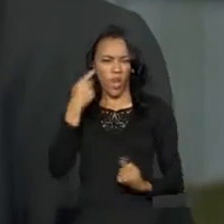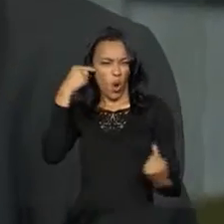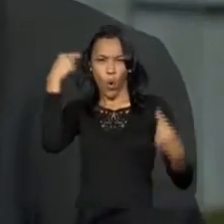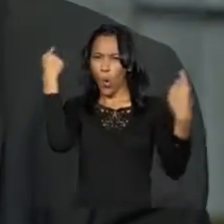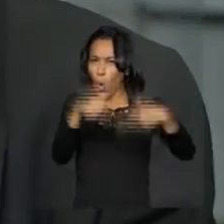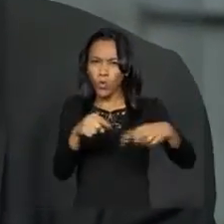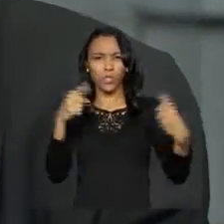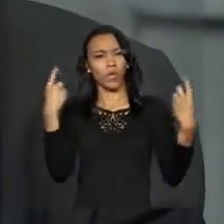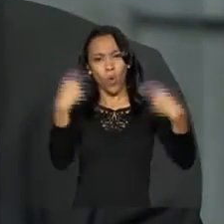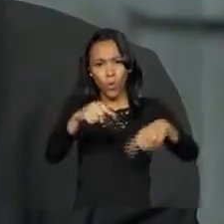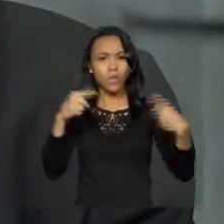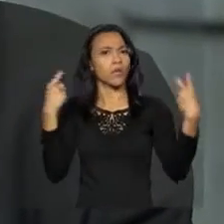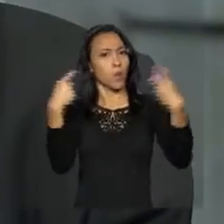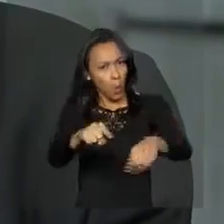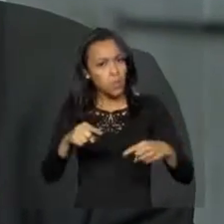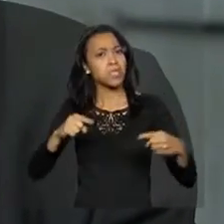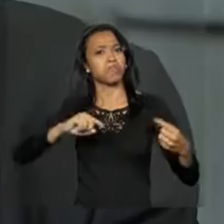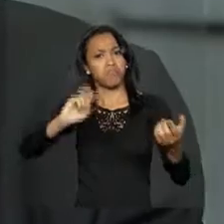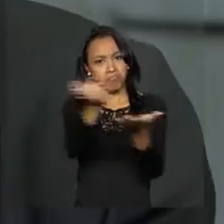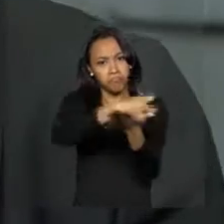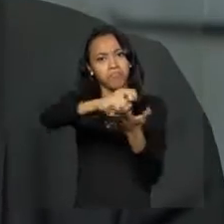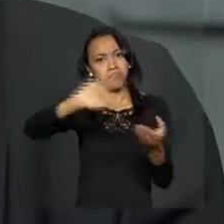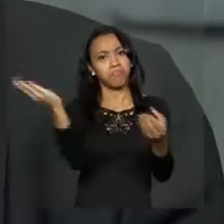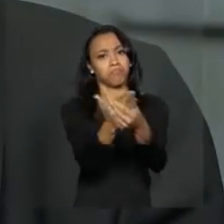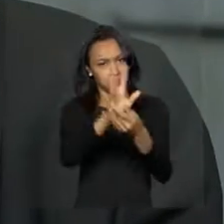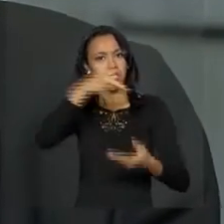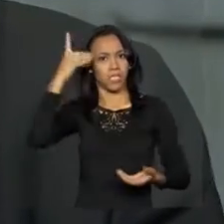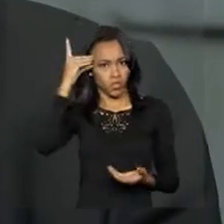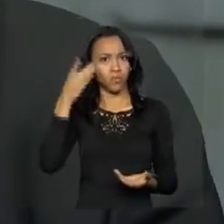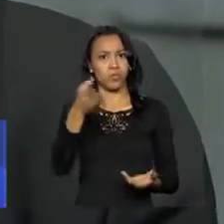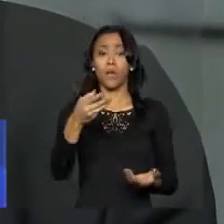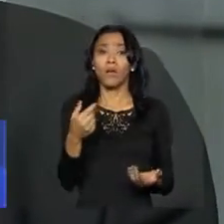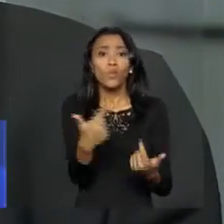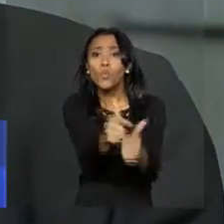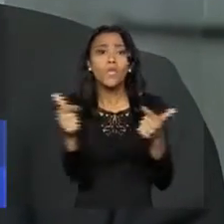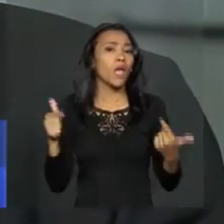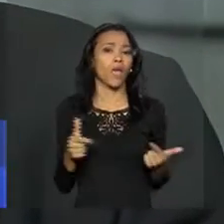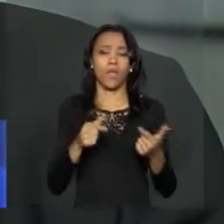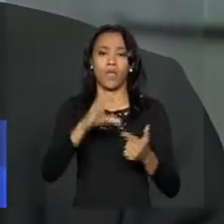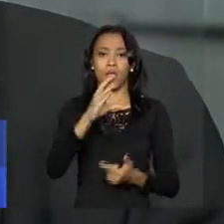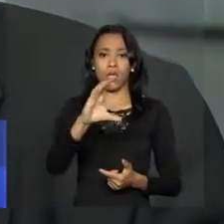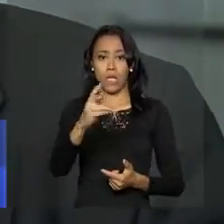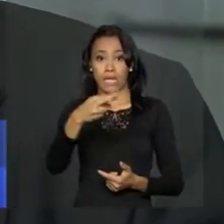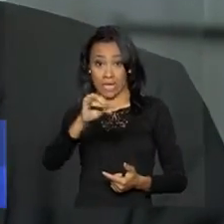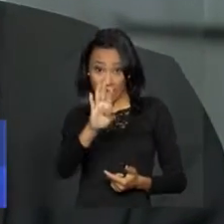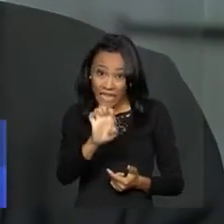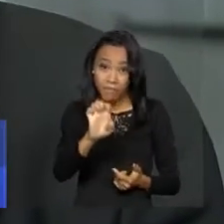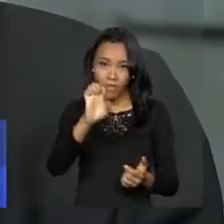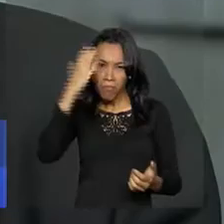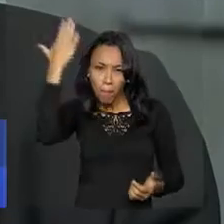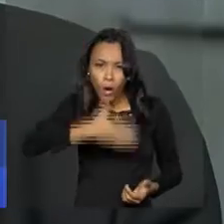contrariamente ao impeachment, porque não existe crime de responsabilidade comprovado.